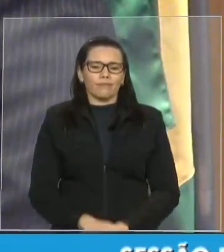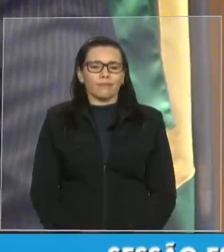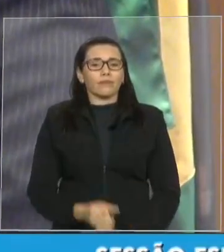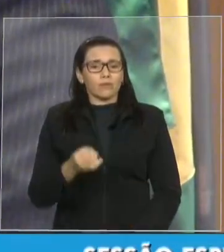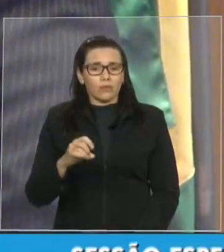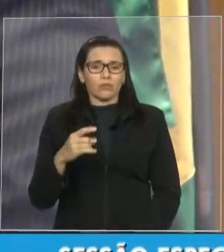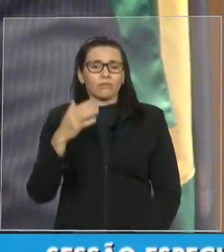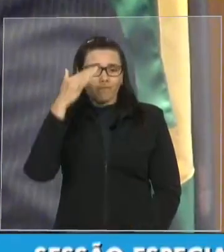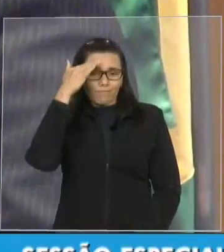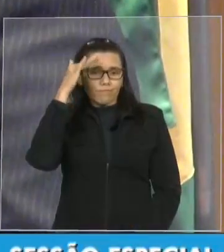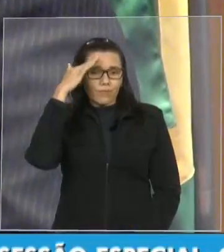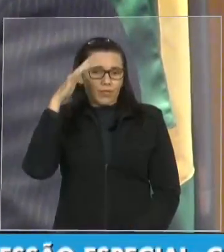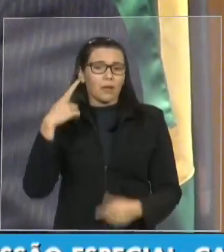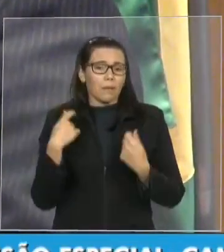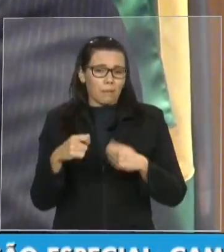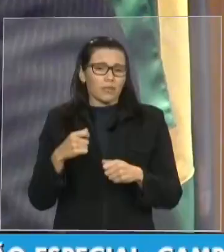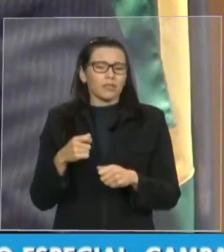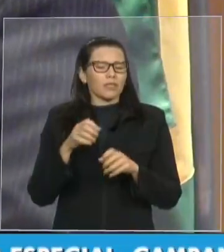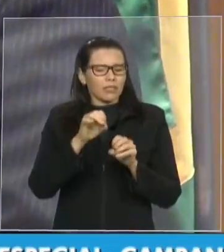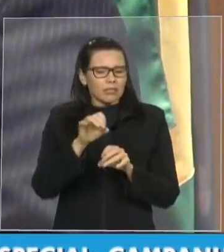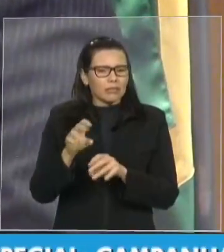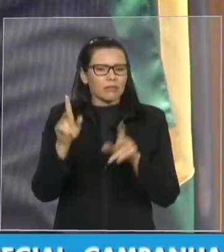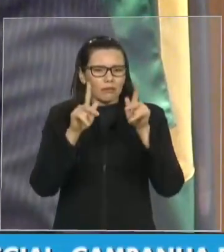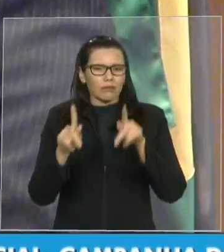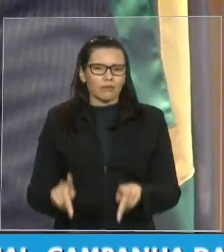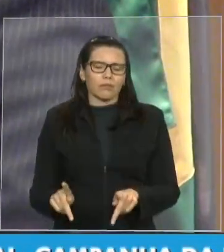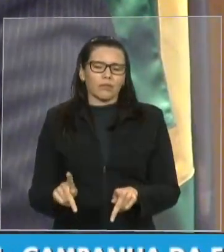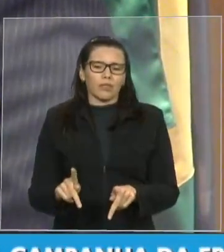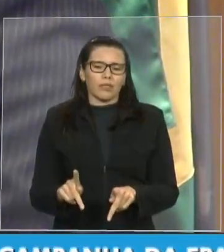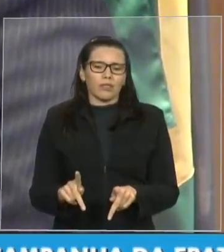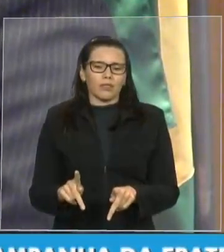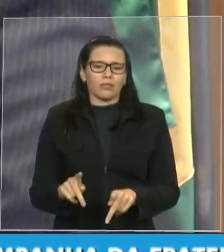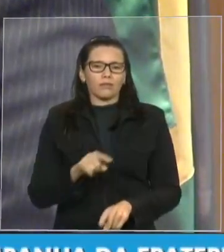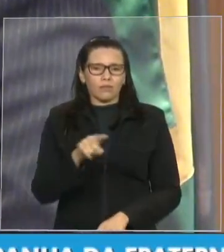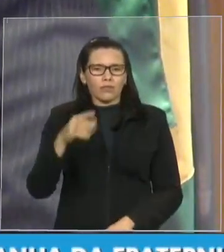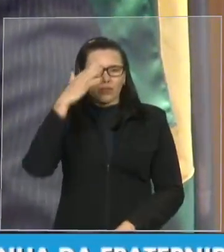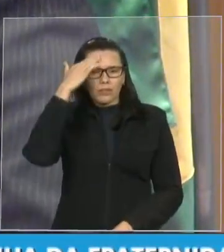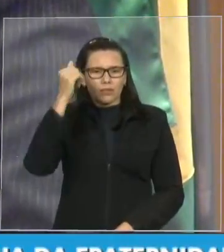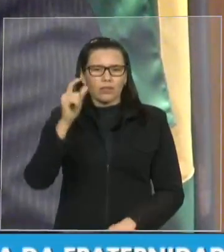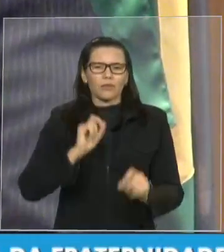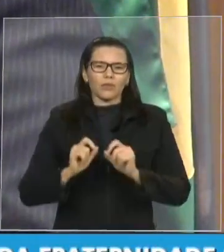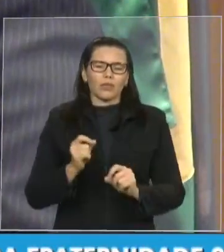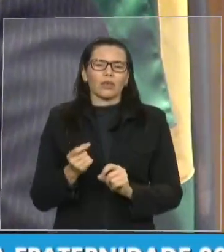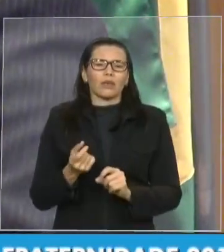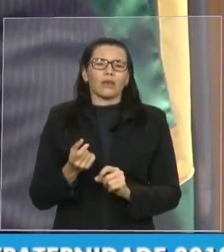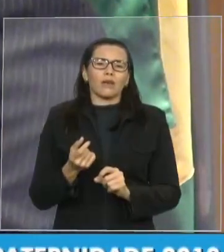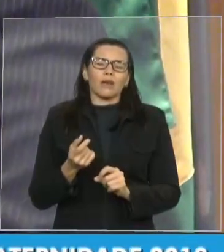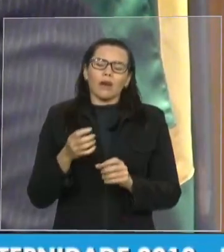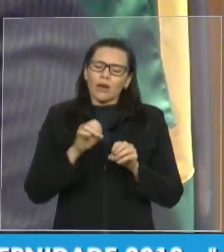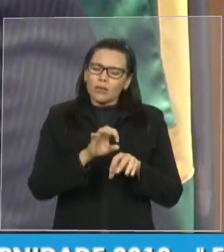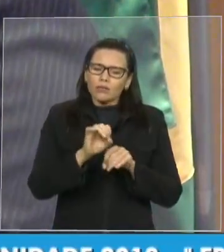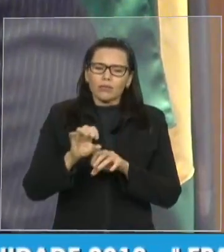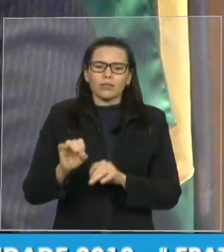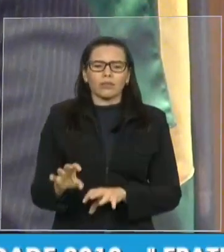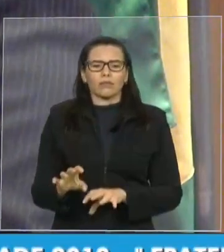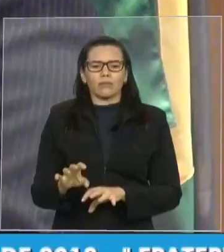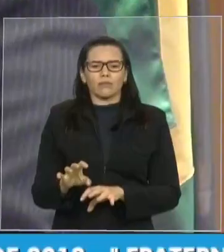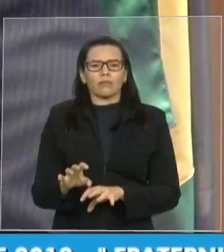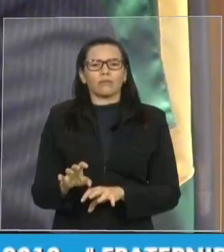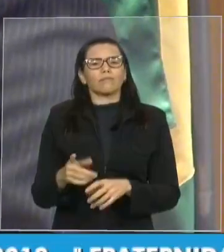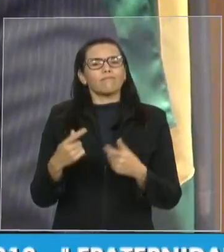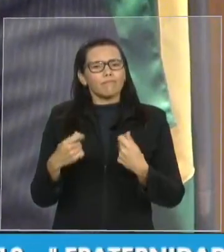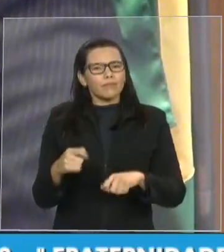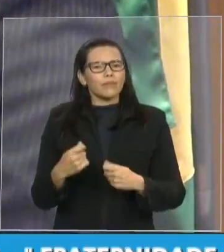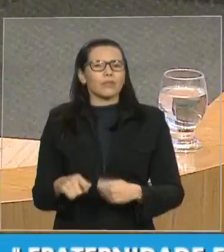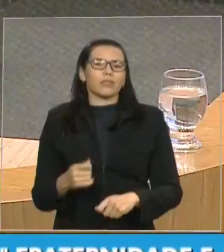feito, a educação, né, se sabe que não se supera, não se avança, não se progride sem